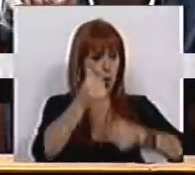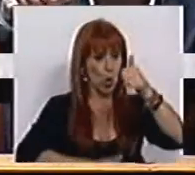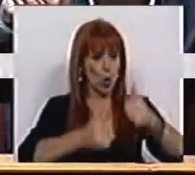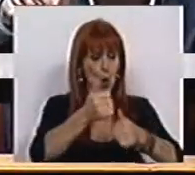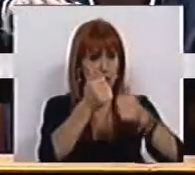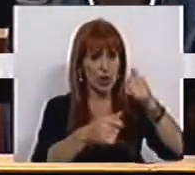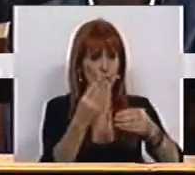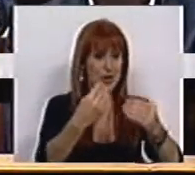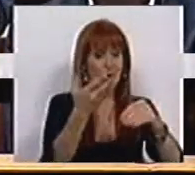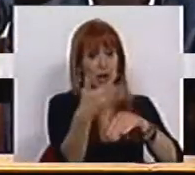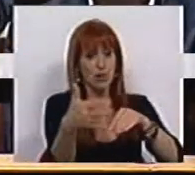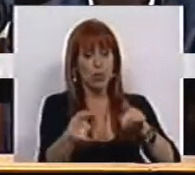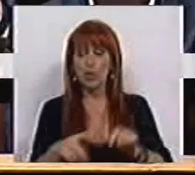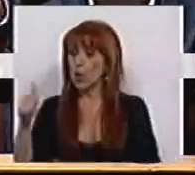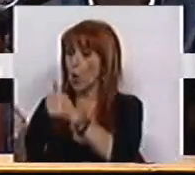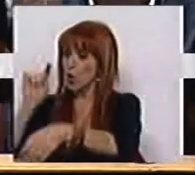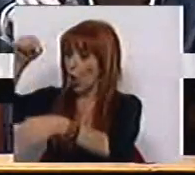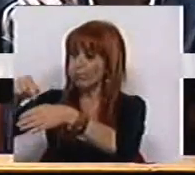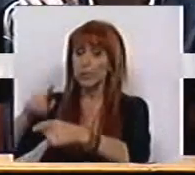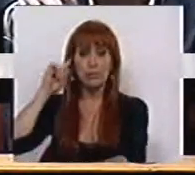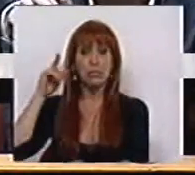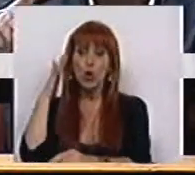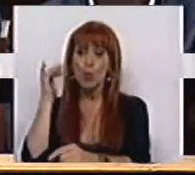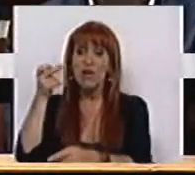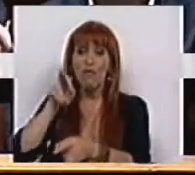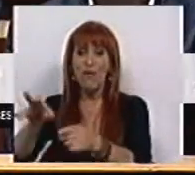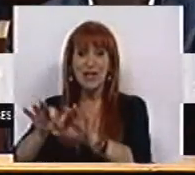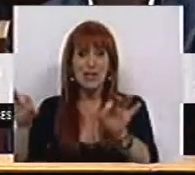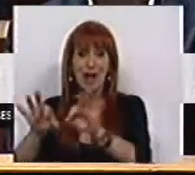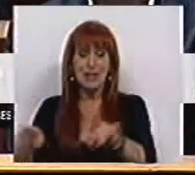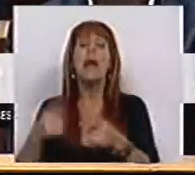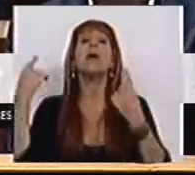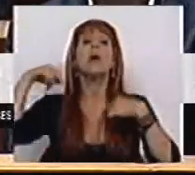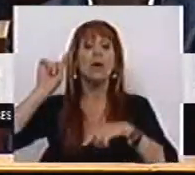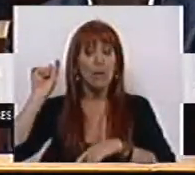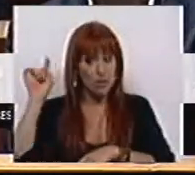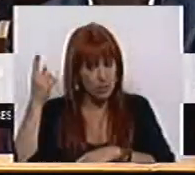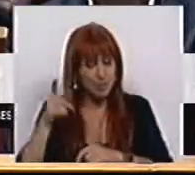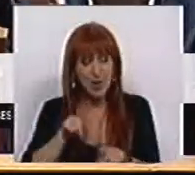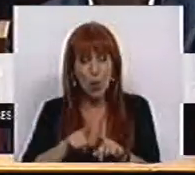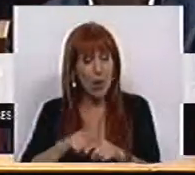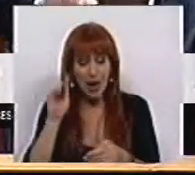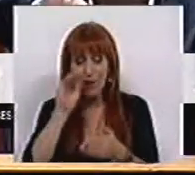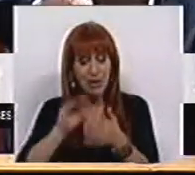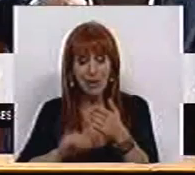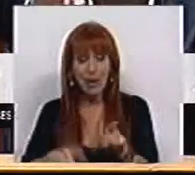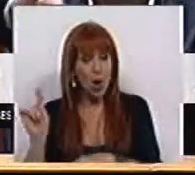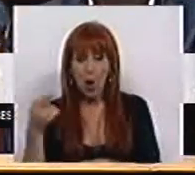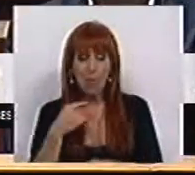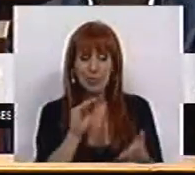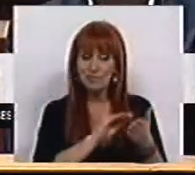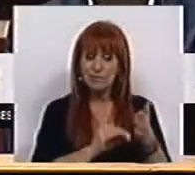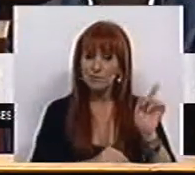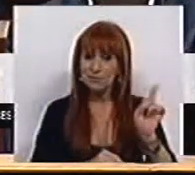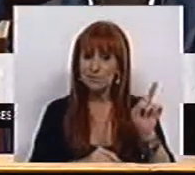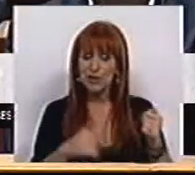concurso externo de um concurso interno com o mesmo número de vagas. E mesmo assim, não seriam preenchidas, como não são